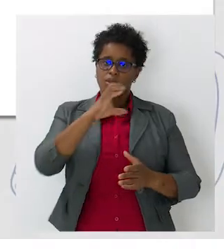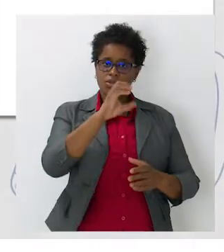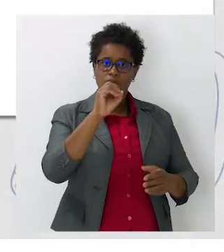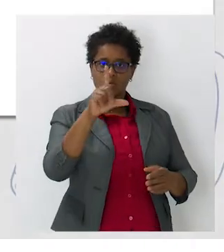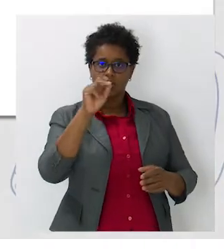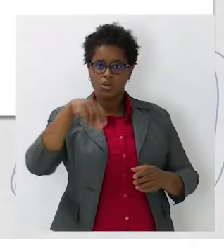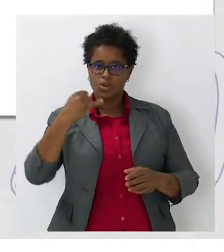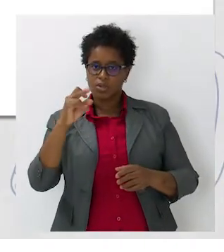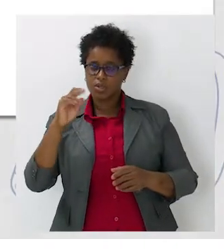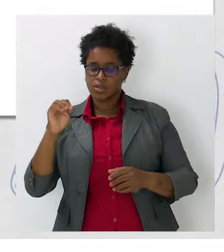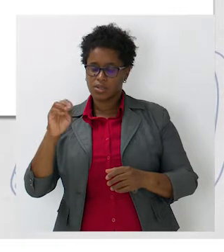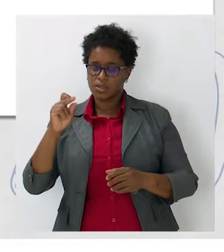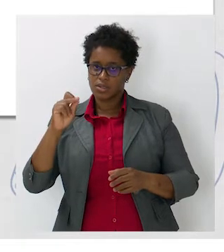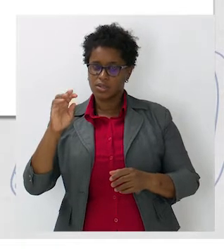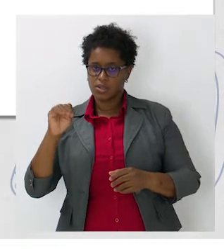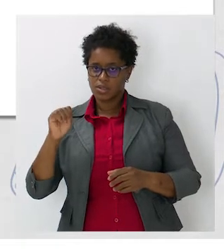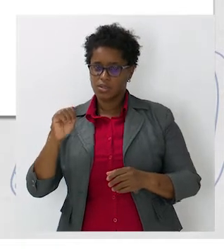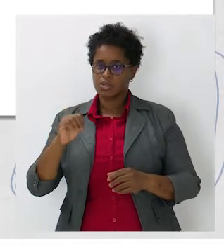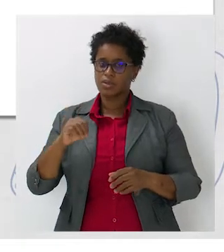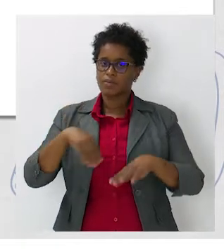As colônias